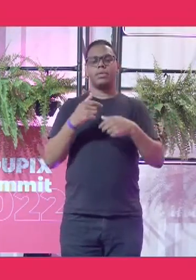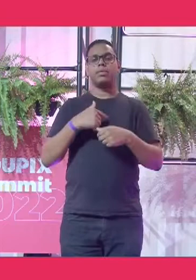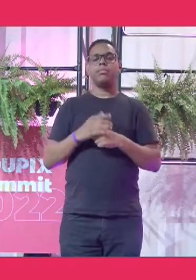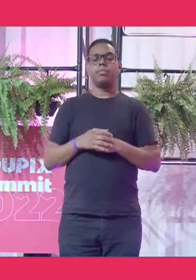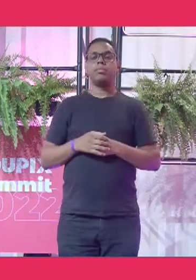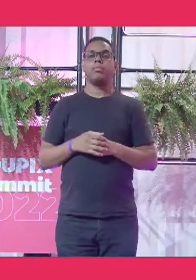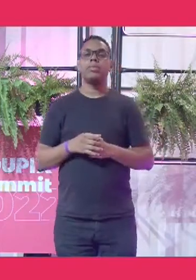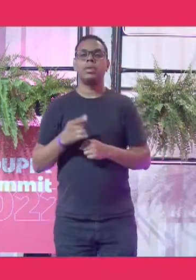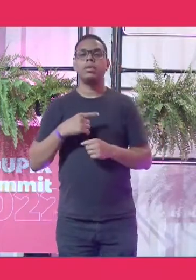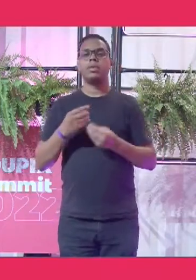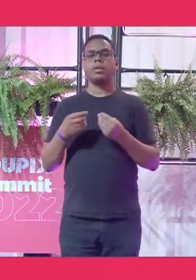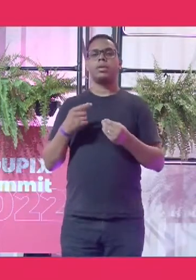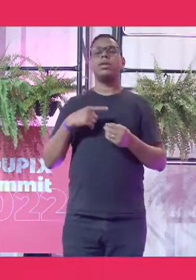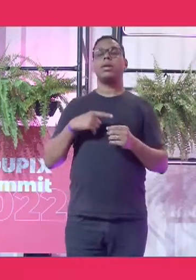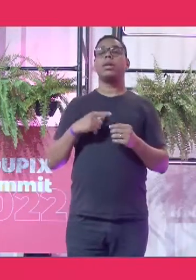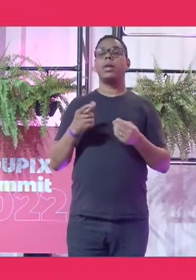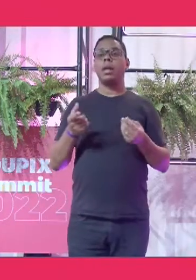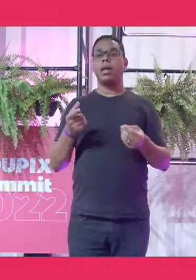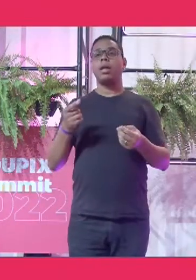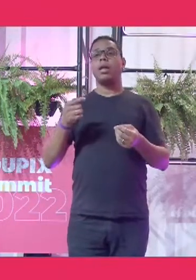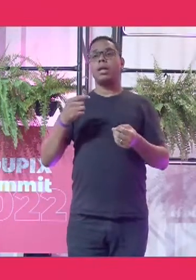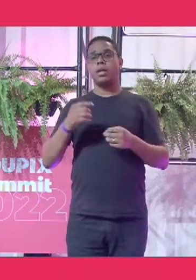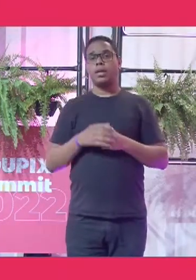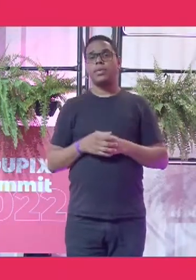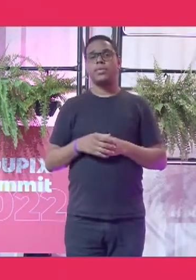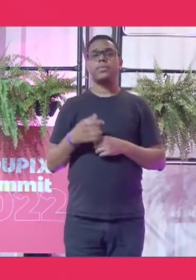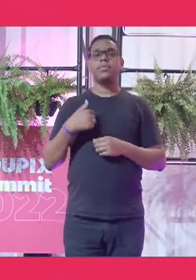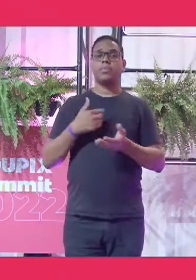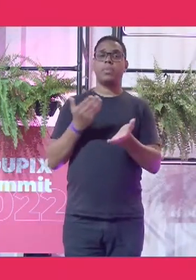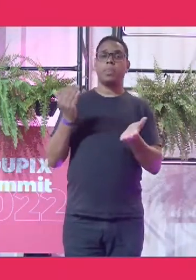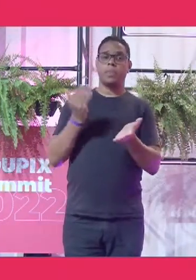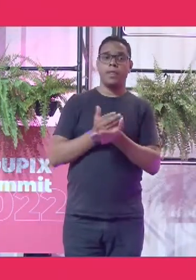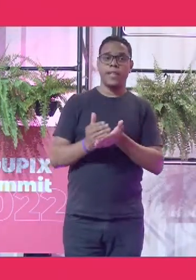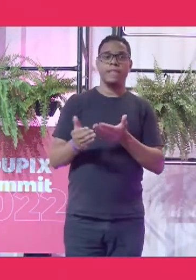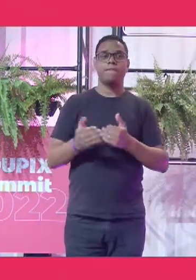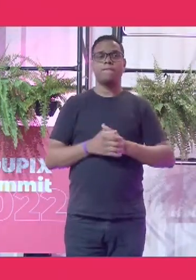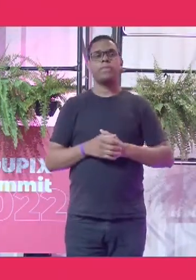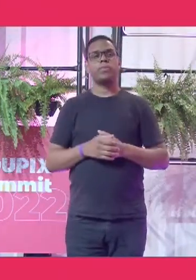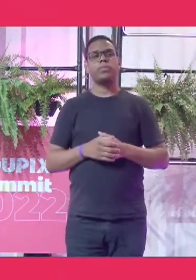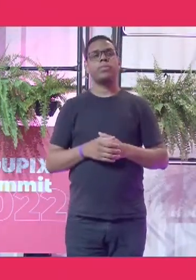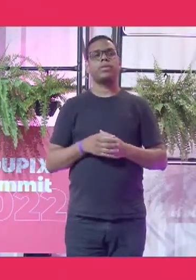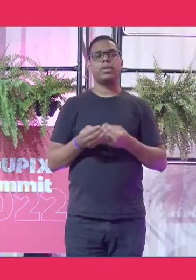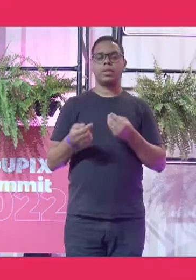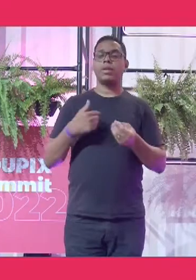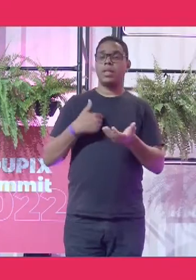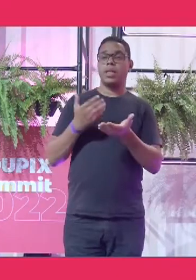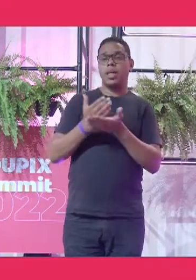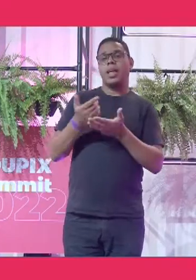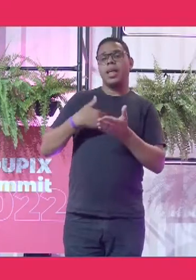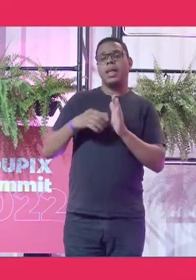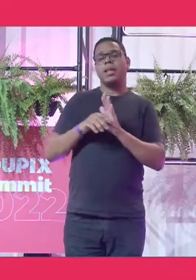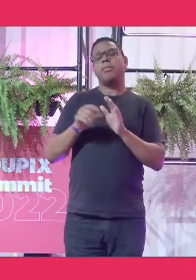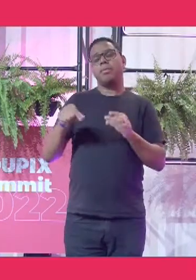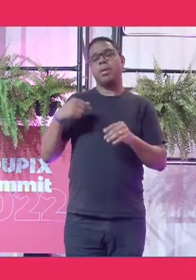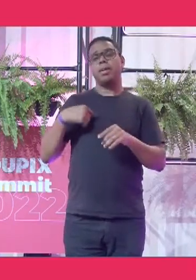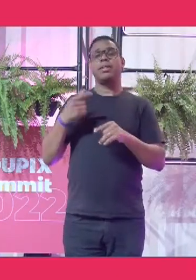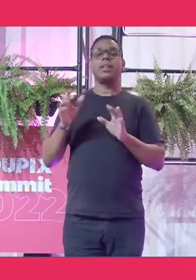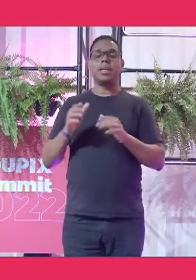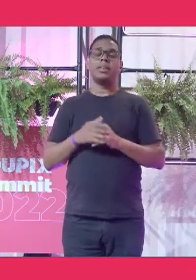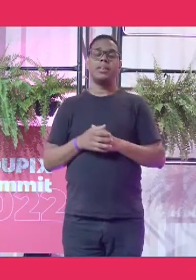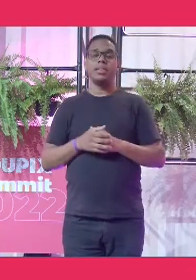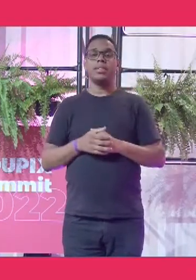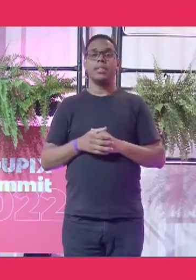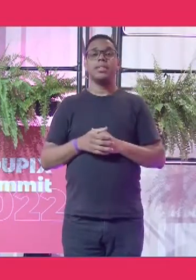Muito subversiva, muito indie, né? E aí eu comecei a falar... Um pouco conceitual, né, amiga? Conceito. Ela tentava